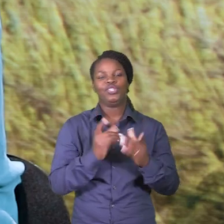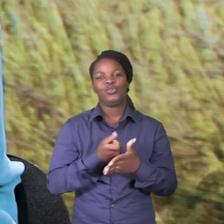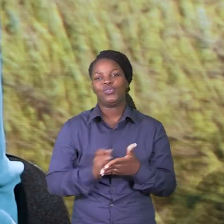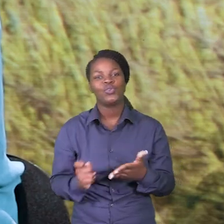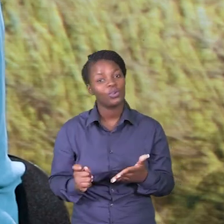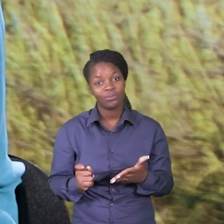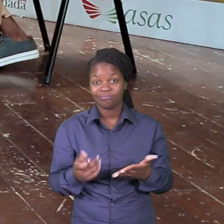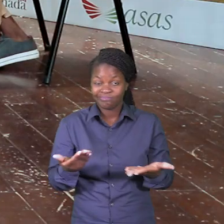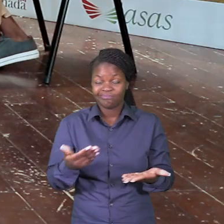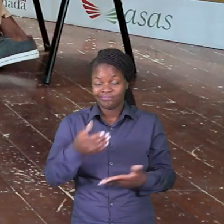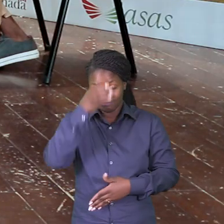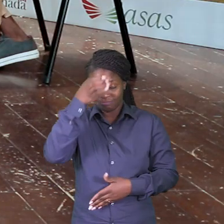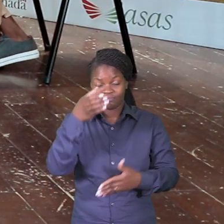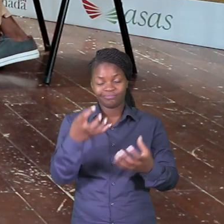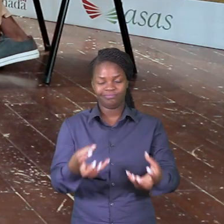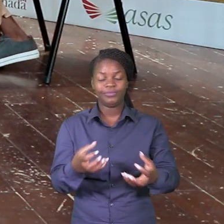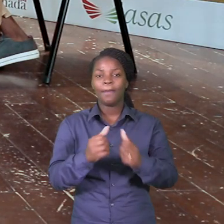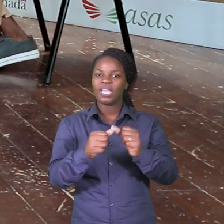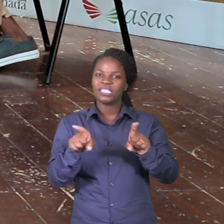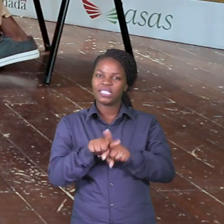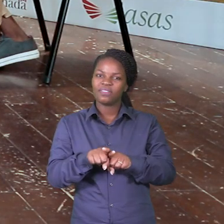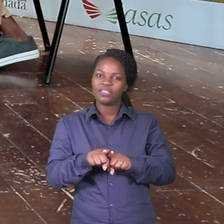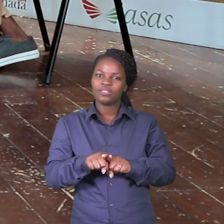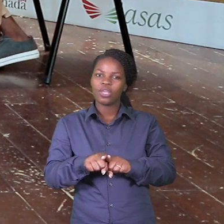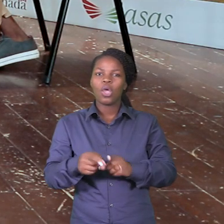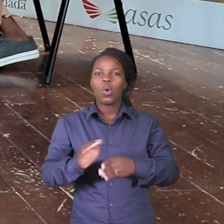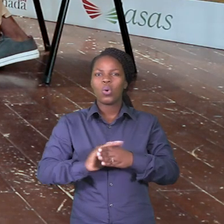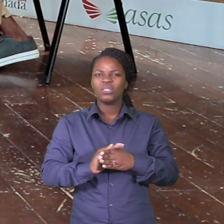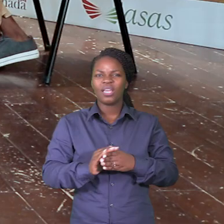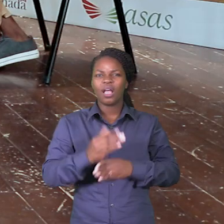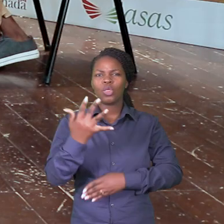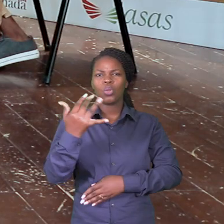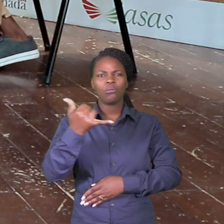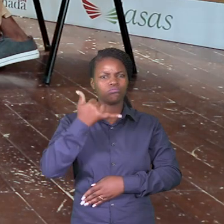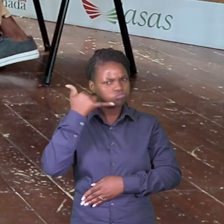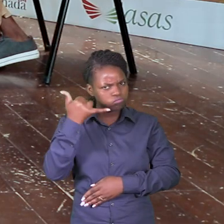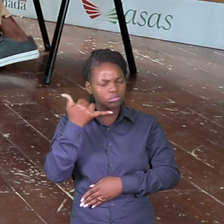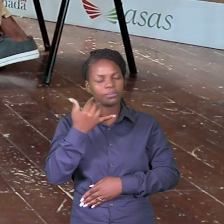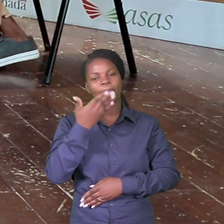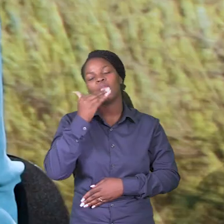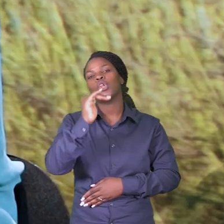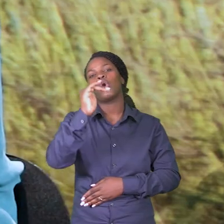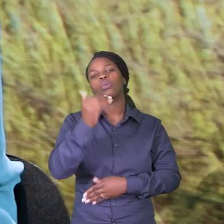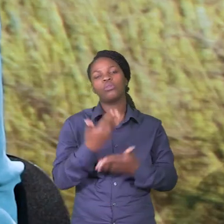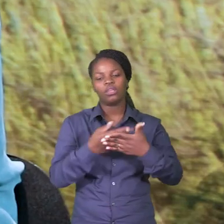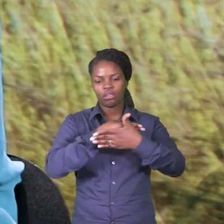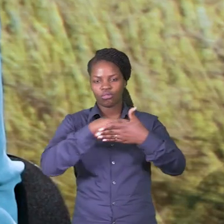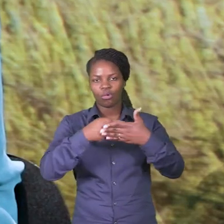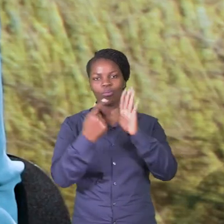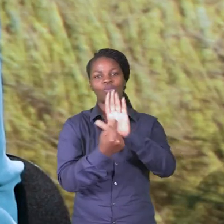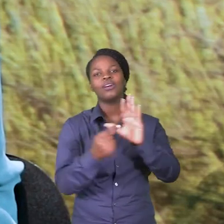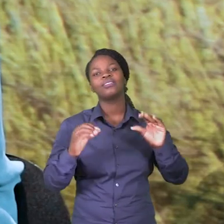linhas online que são mais provavelmente funcionais que garantem mais a confiança Por parte dos alunos